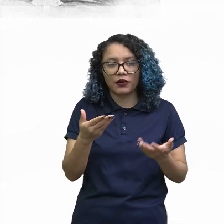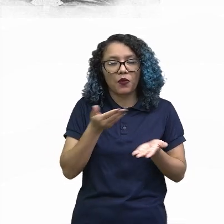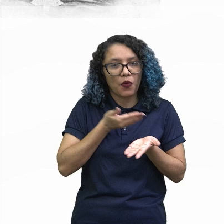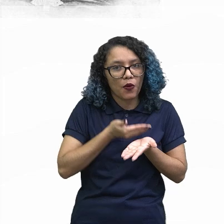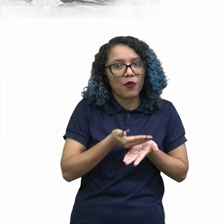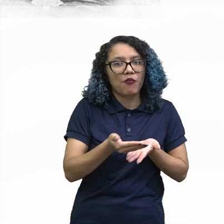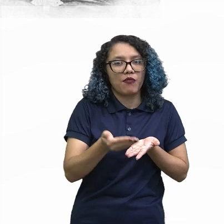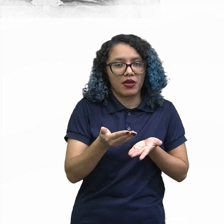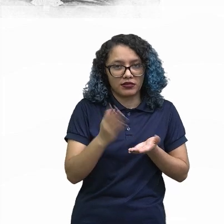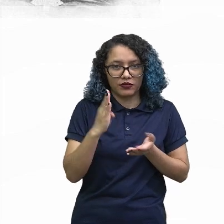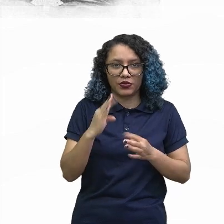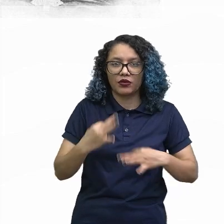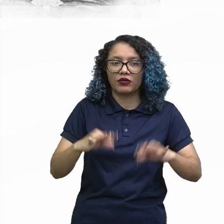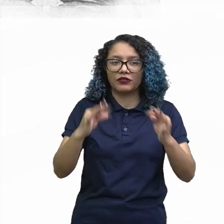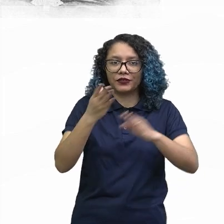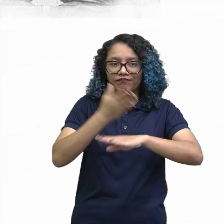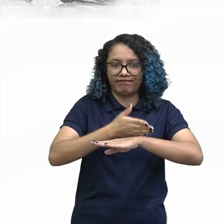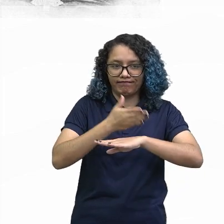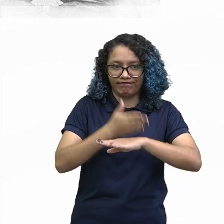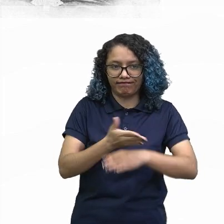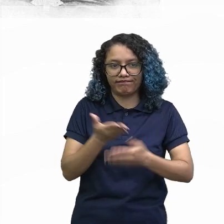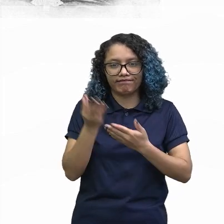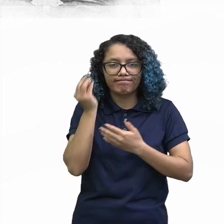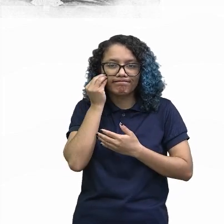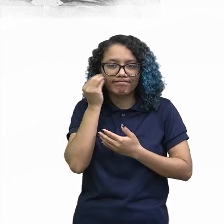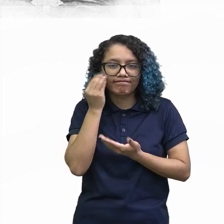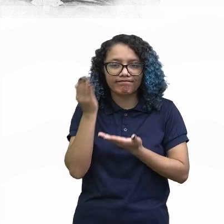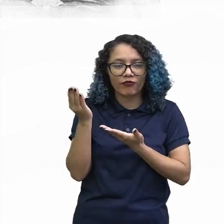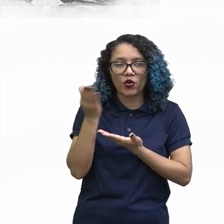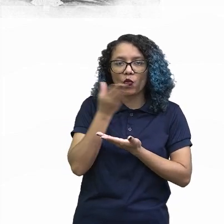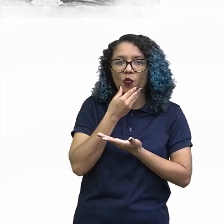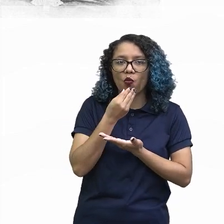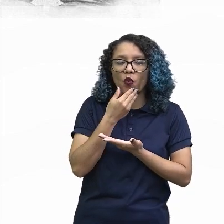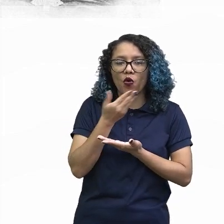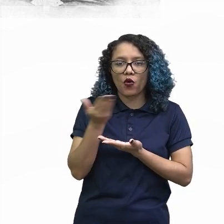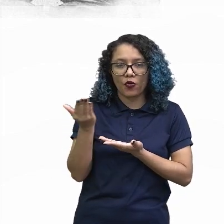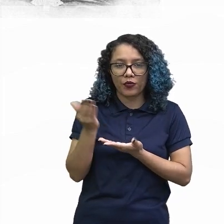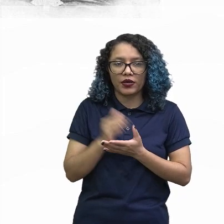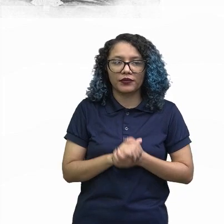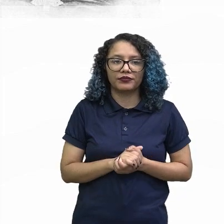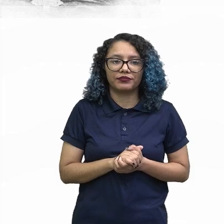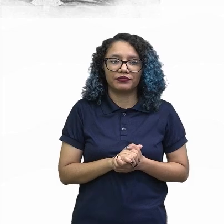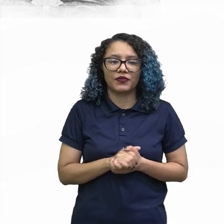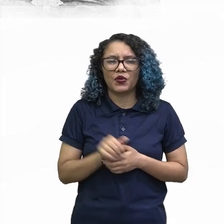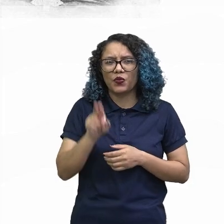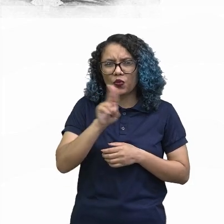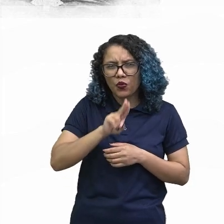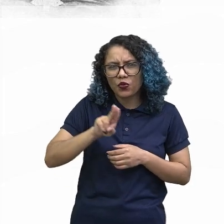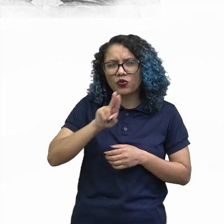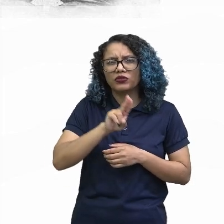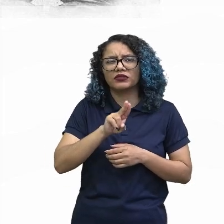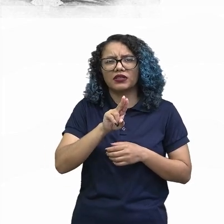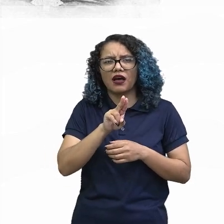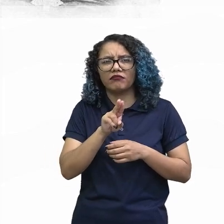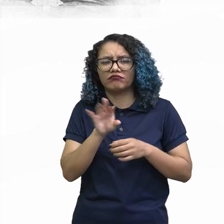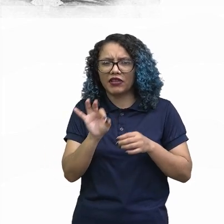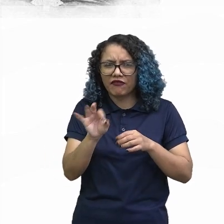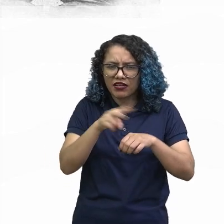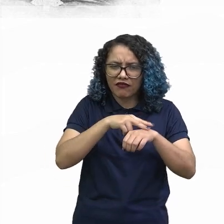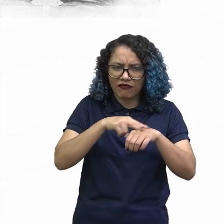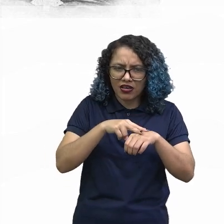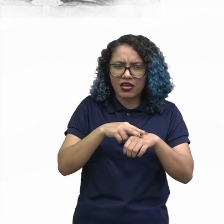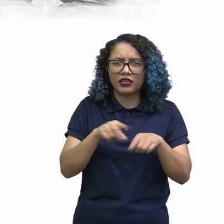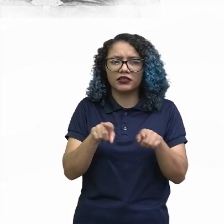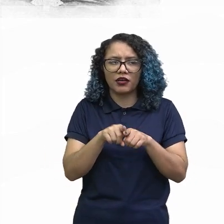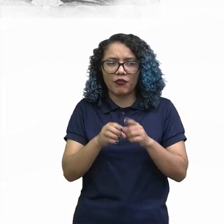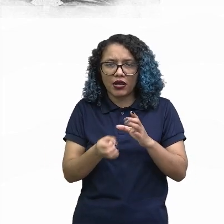da biotecnologia moderna, com os experimentos de Mendel, onde ele utilizou a ervilha, processo de reprodução